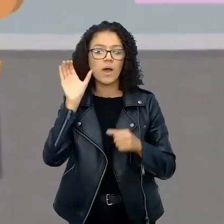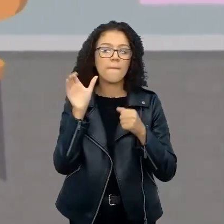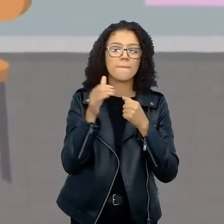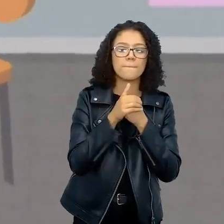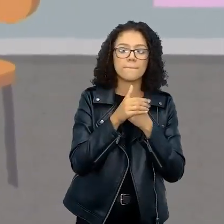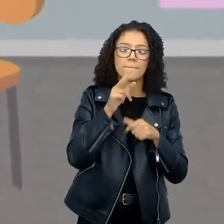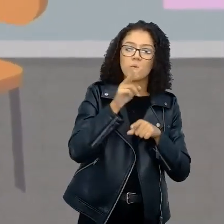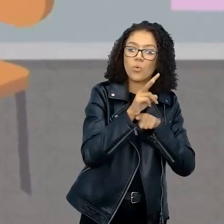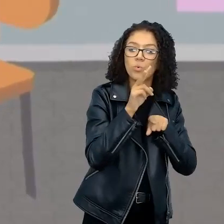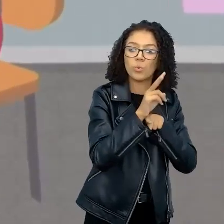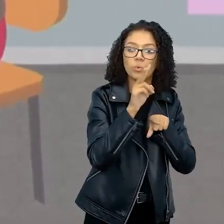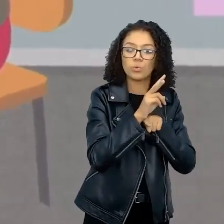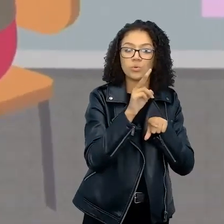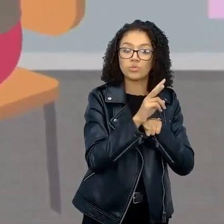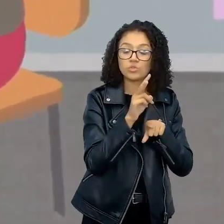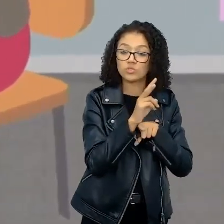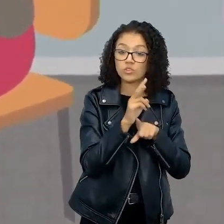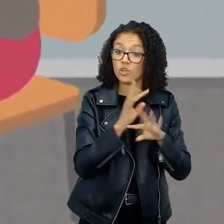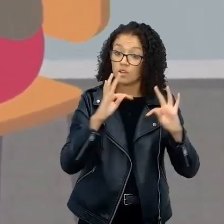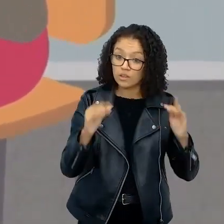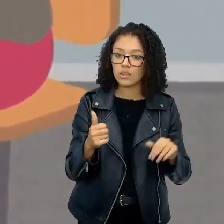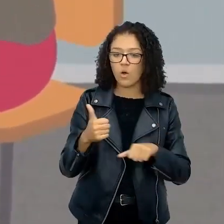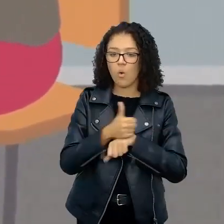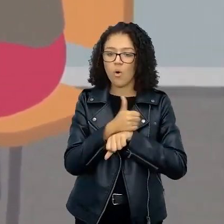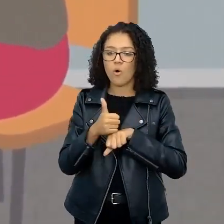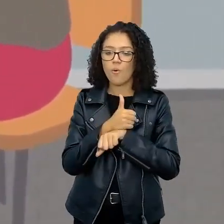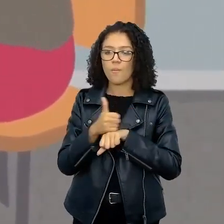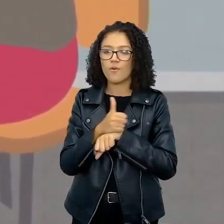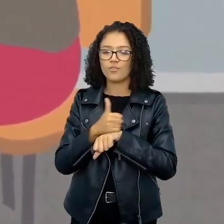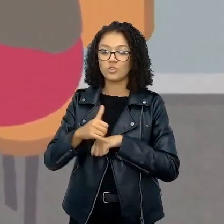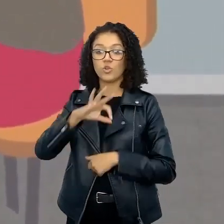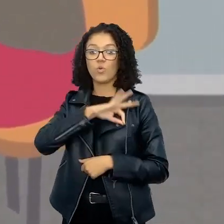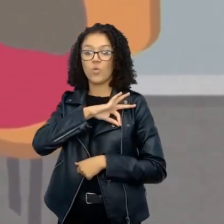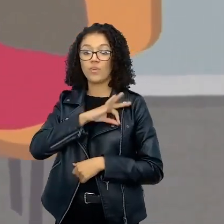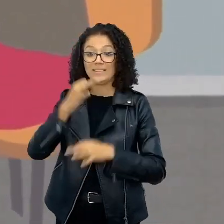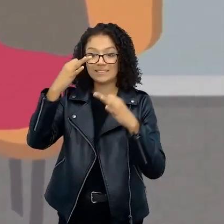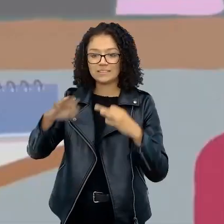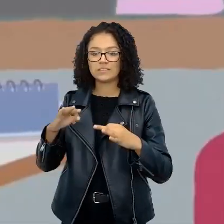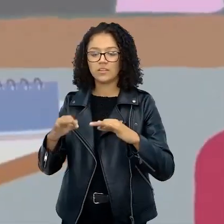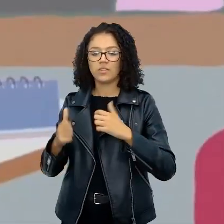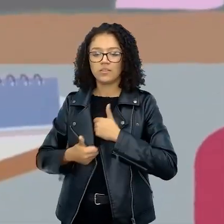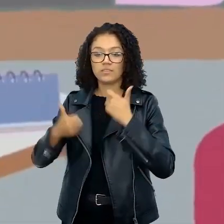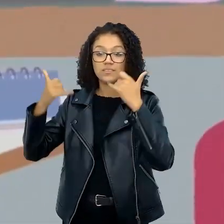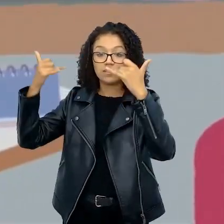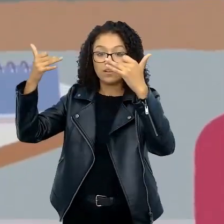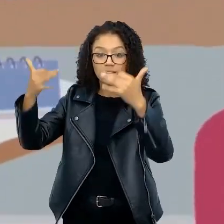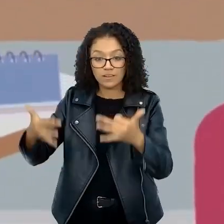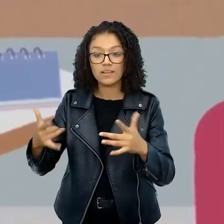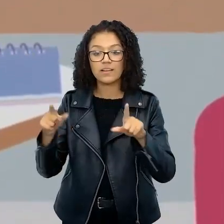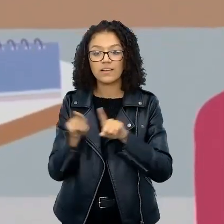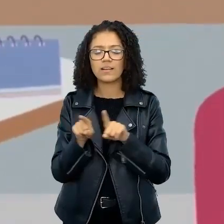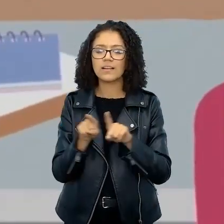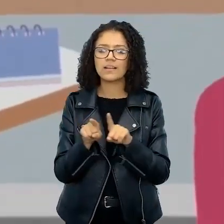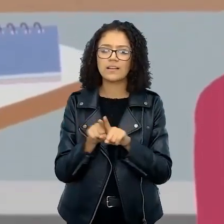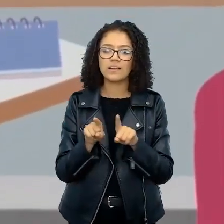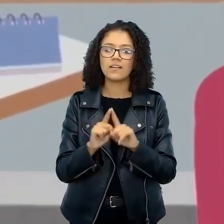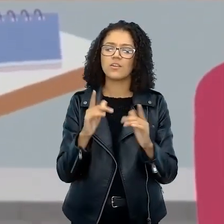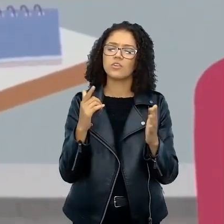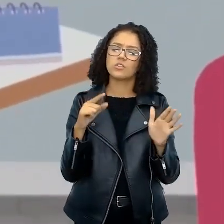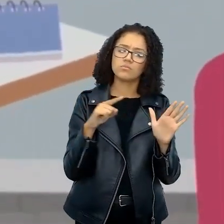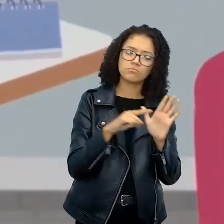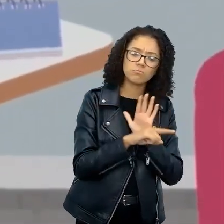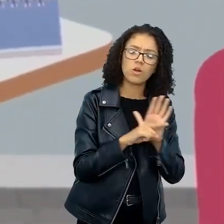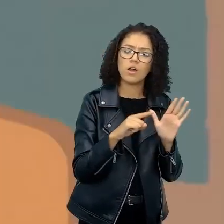Todos os profissionais da educação devem seguir os procedimentos para a escuta especializada. A lei preconiza que se evite fazer perguntas à criança ou